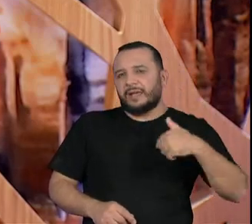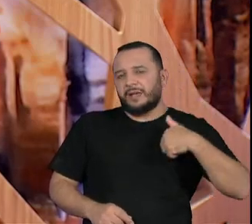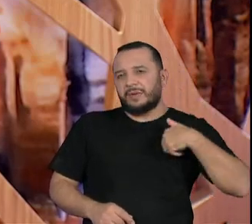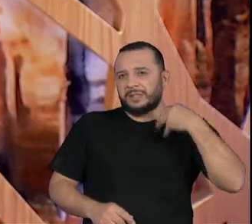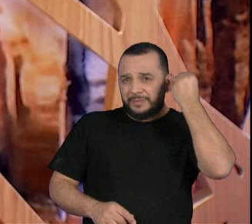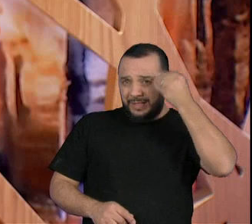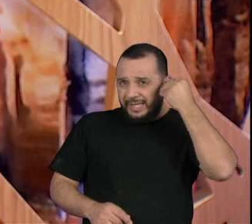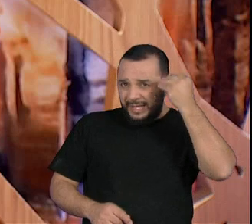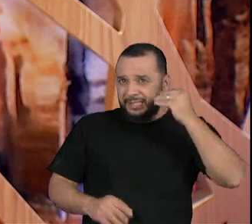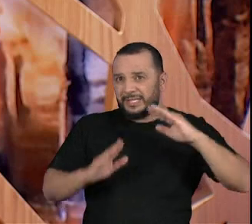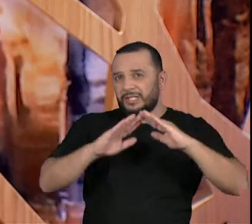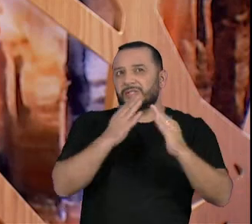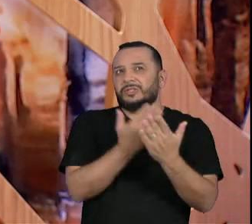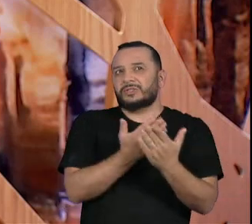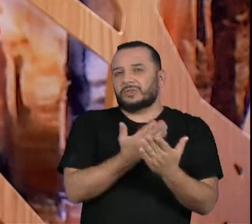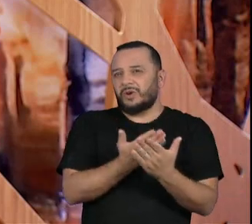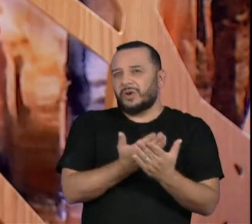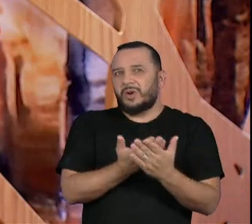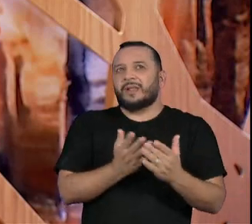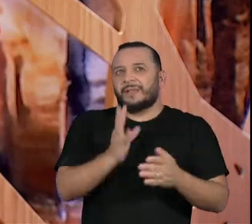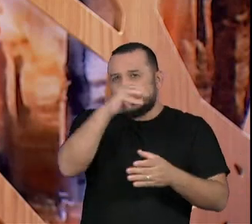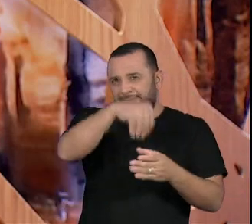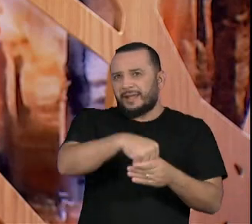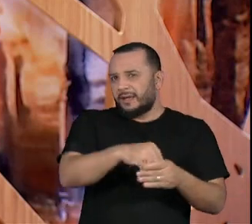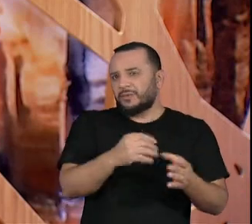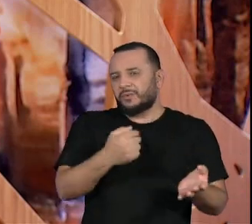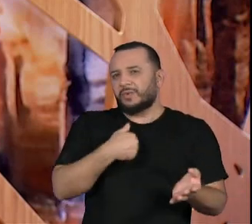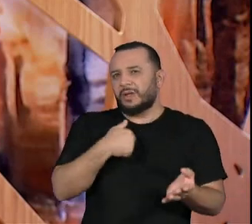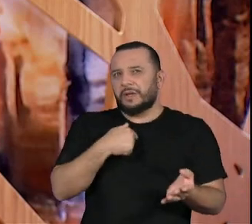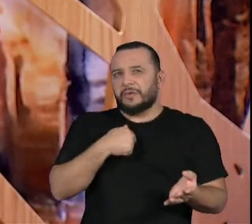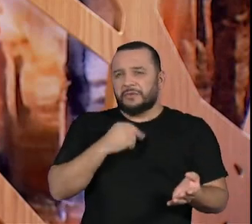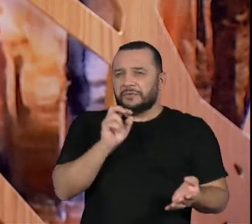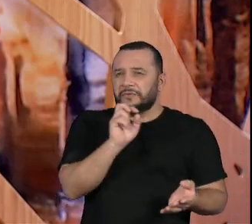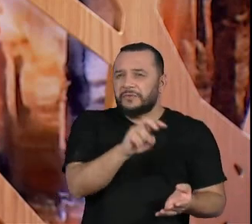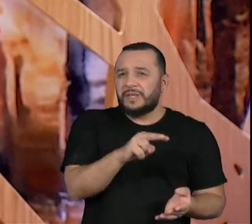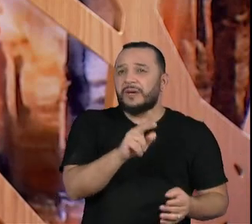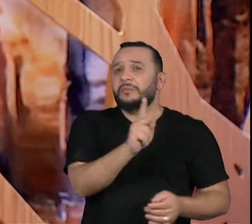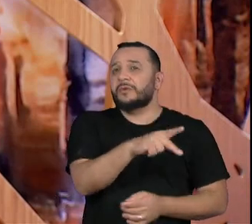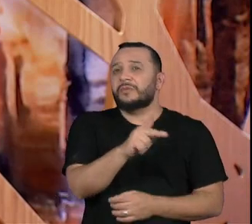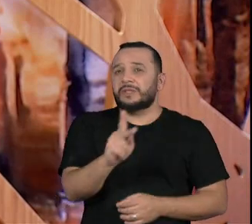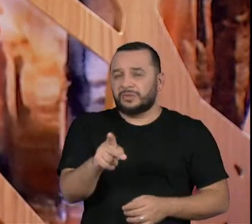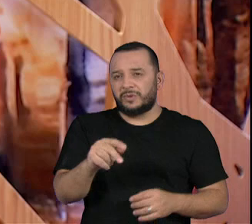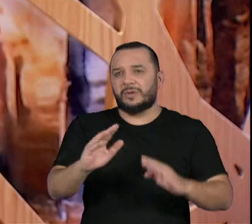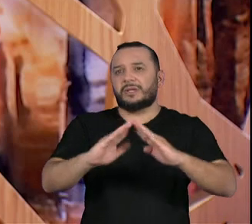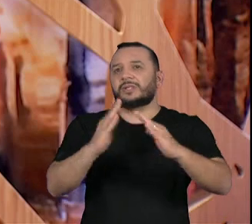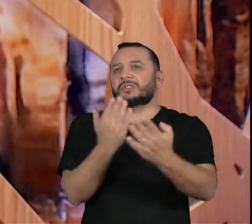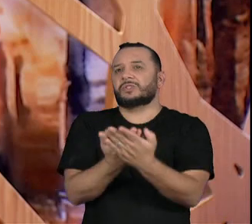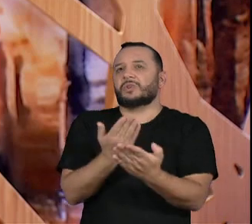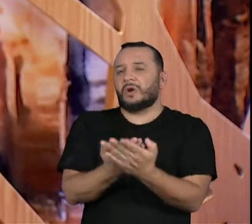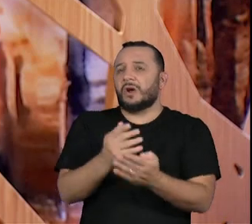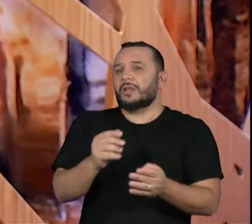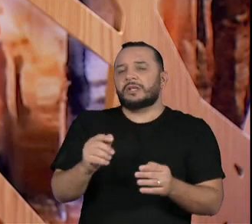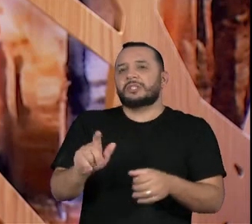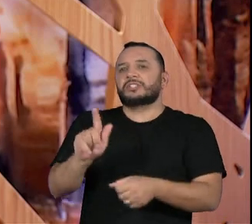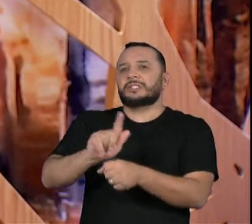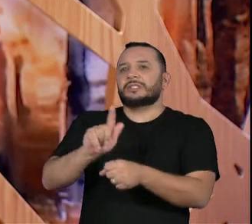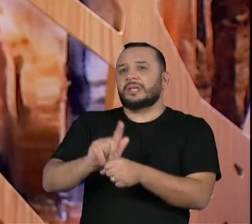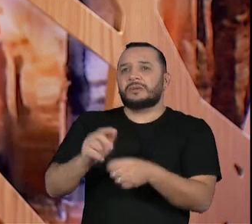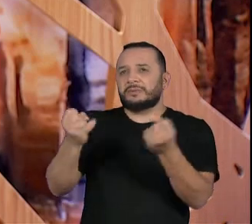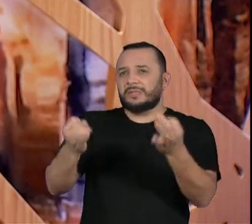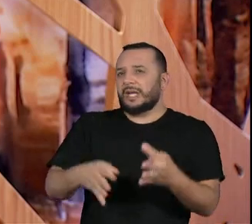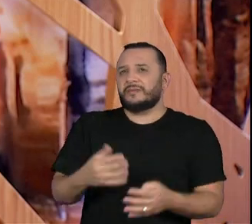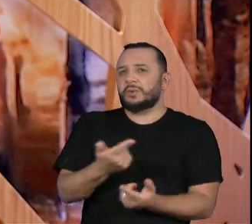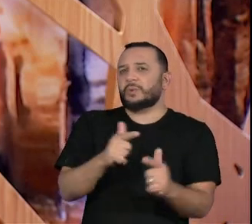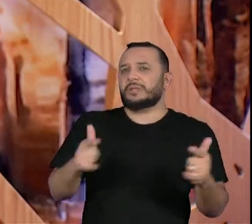anos nas escolas e eu não via isso. E tudo que as pessoas, os educadores e a escola, a gestão escolar colocava é que não tinha material para